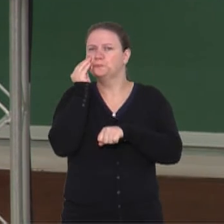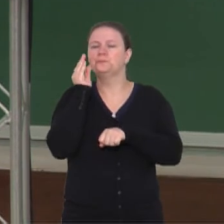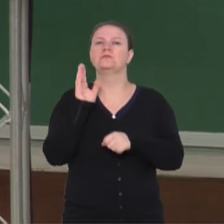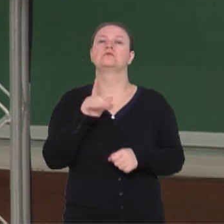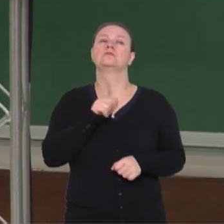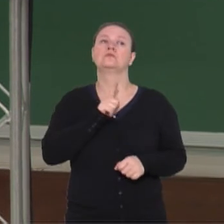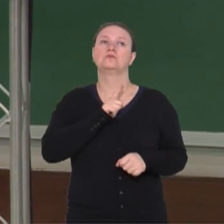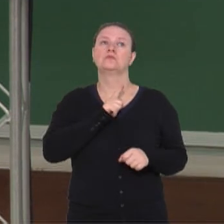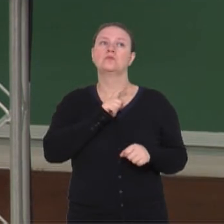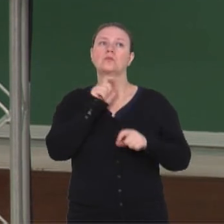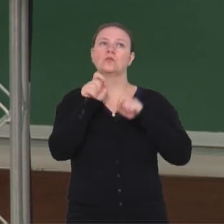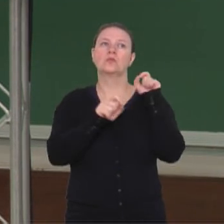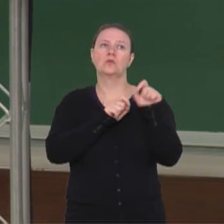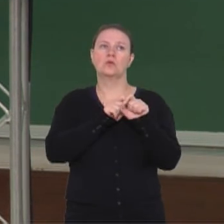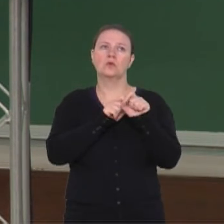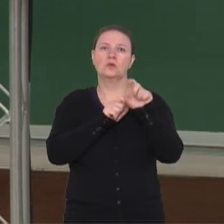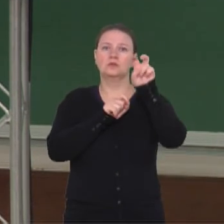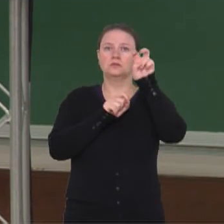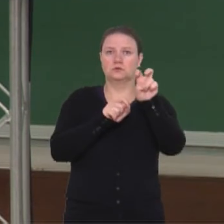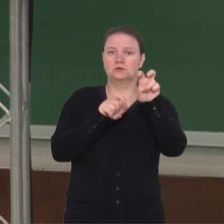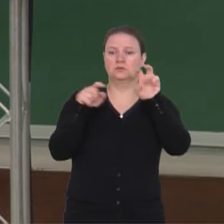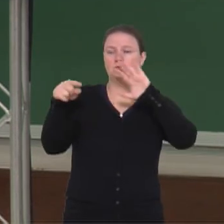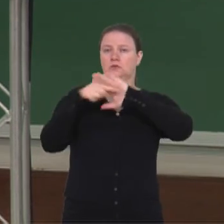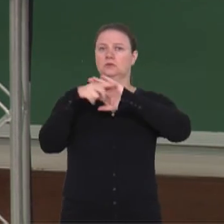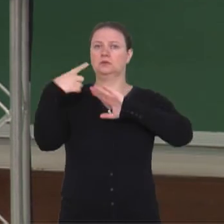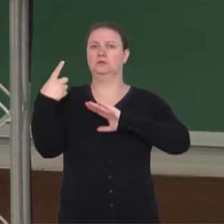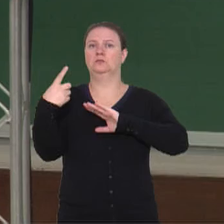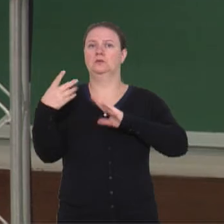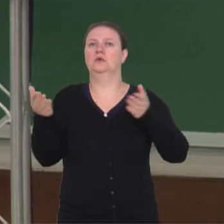equação, 5 e negativo 1.